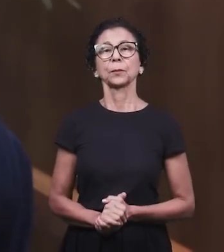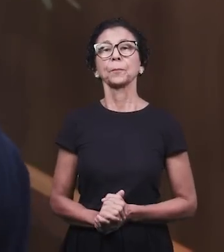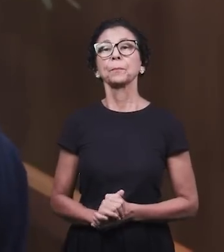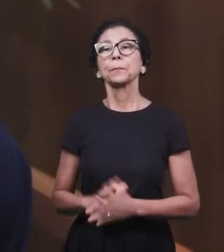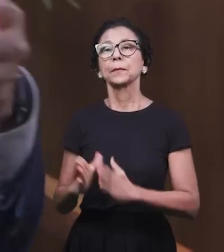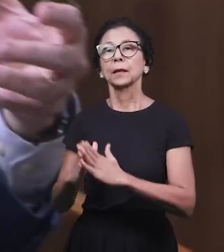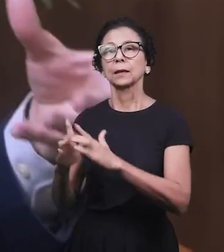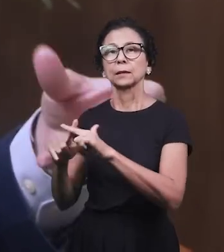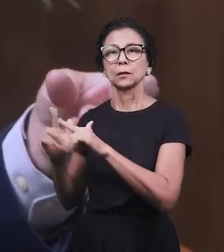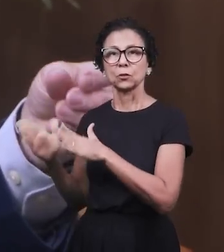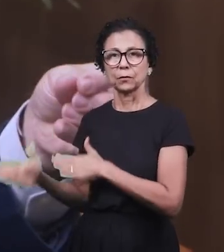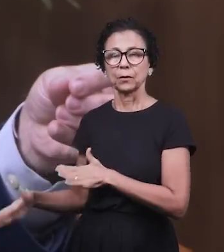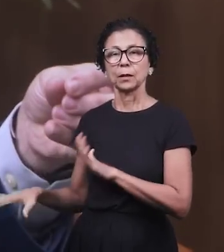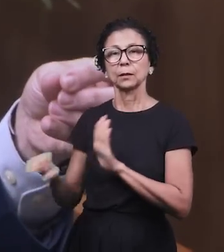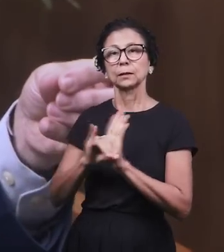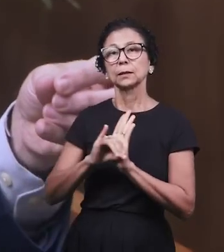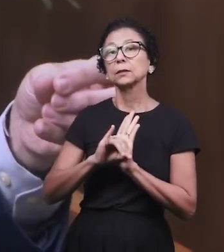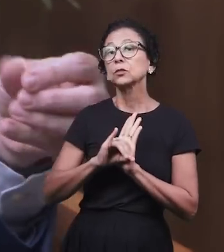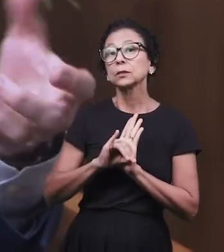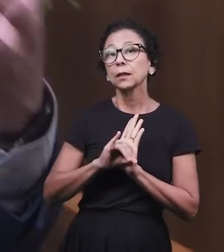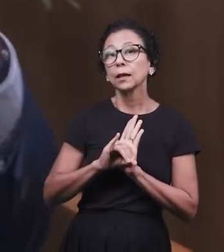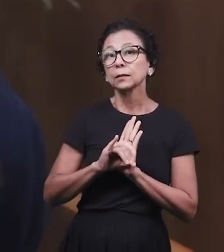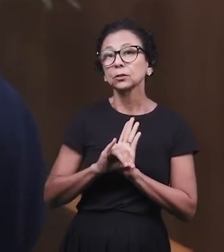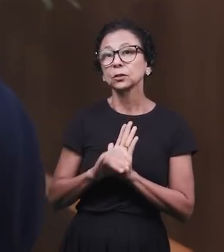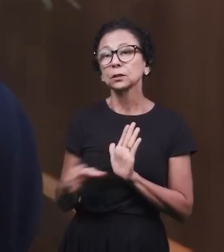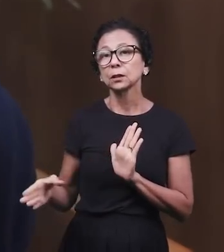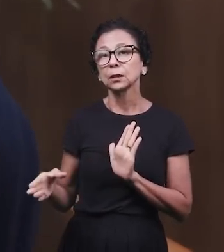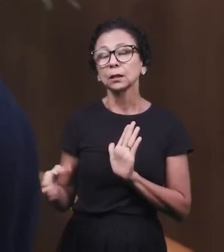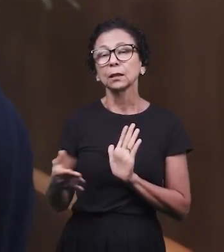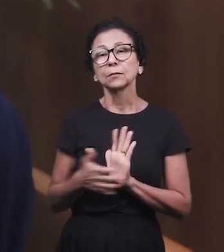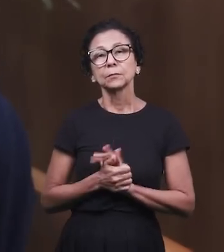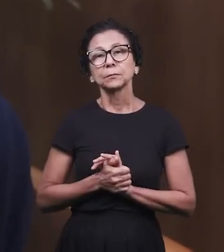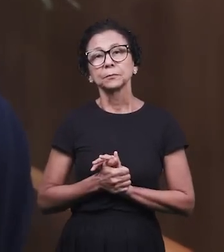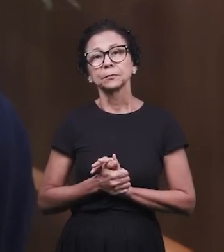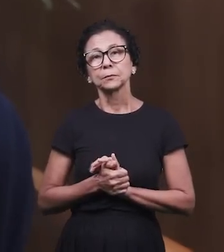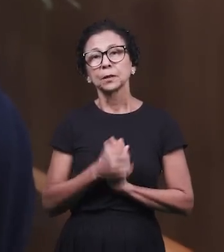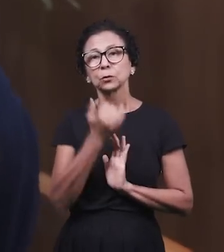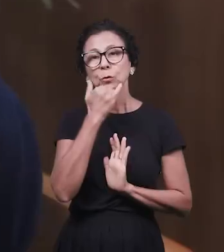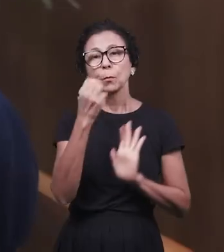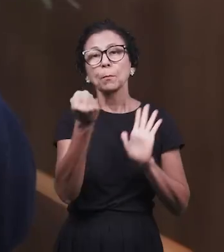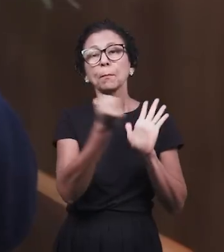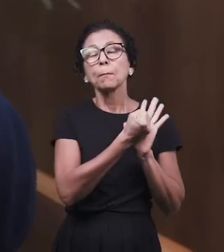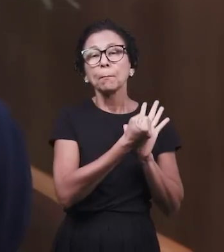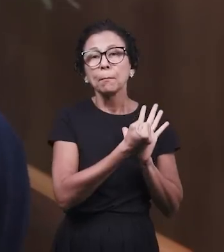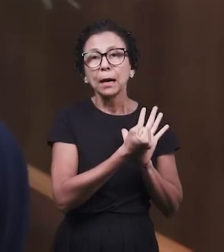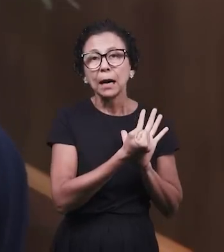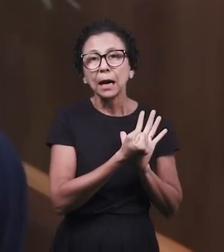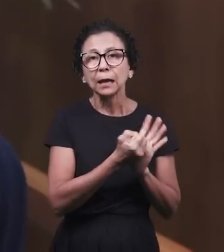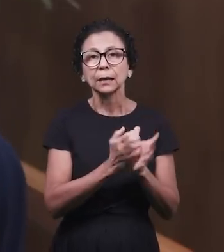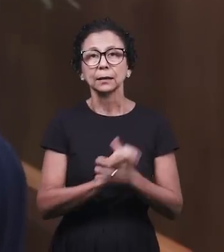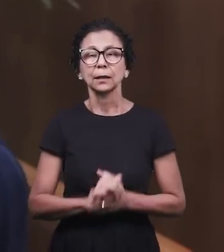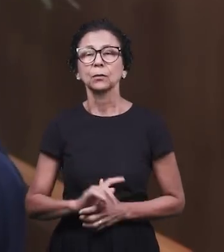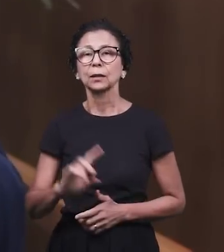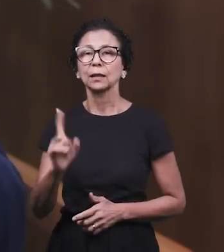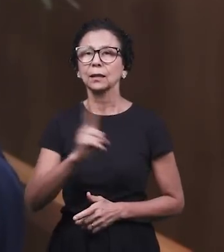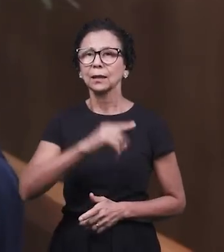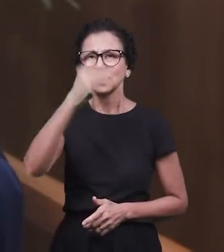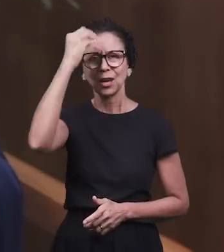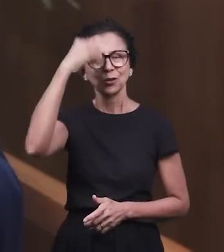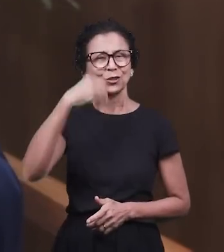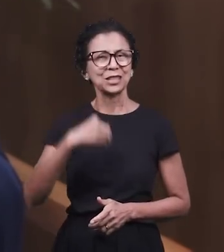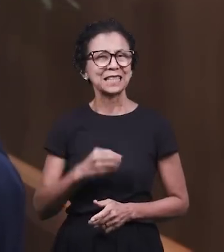igreja fiel, uma das marcas da igreja fiel, que tem que estar na minha vida e na sua, é não retroceder,